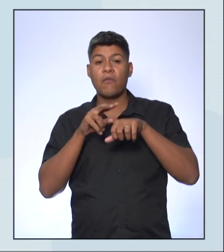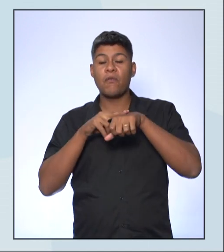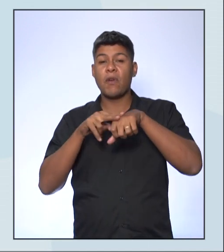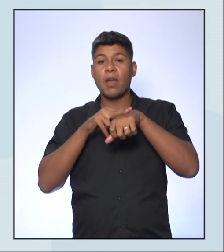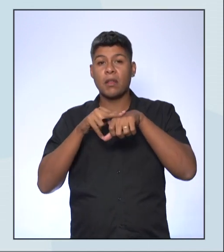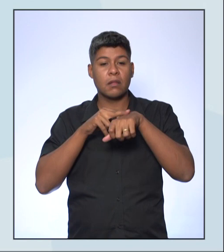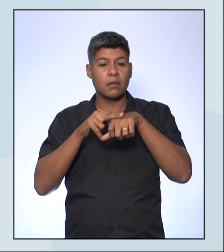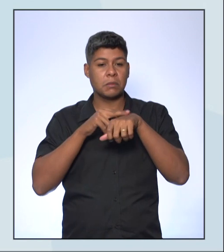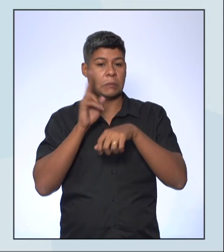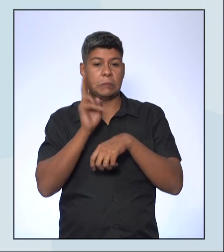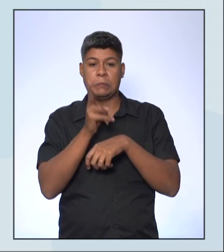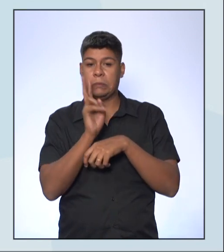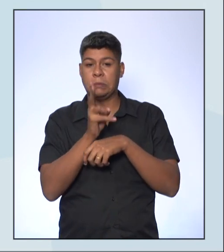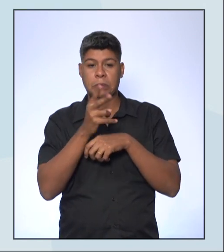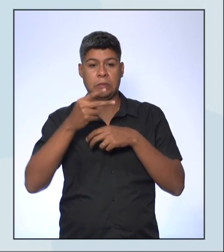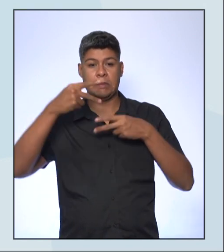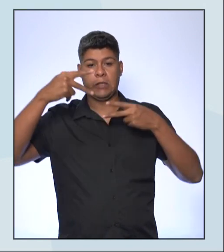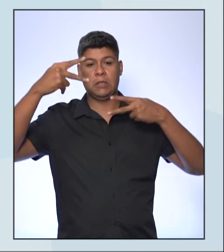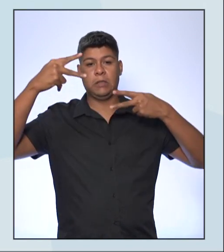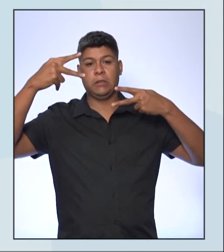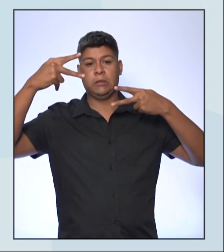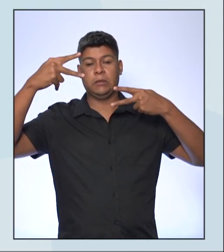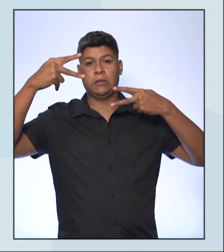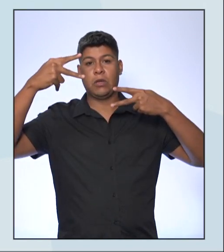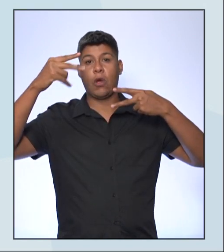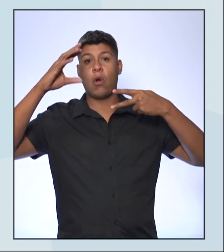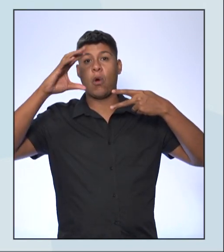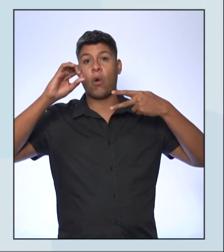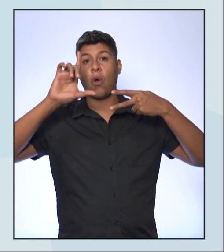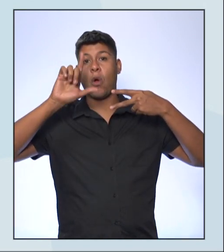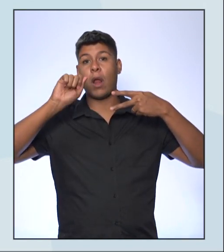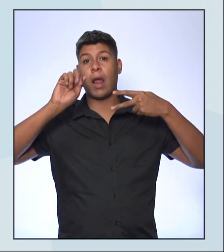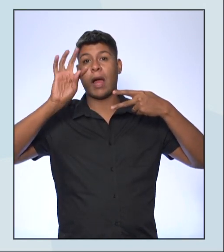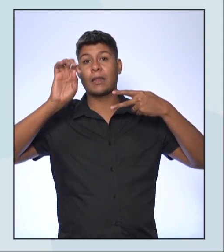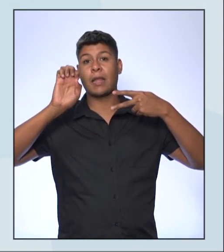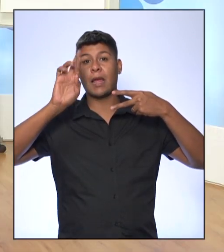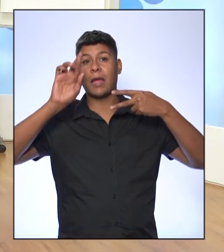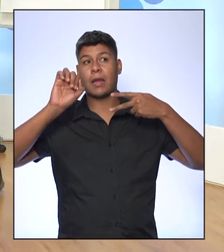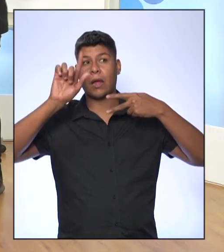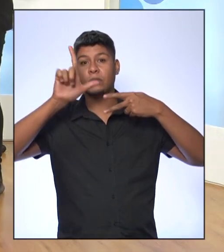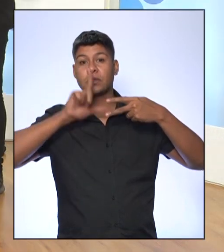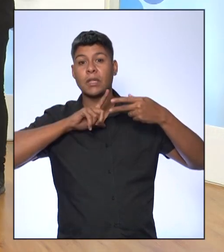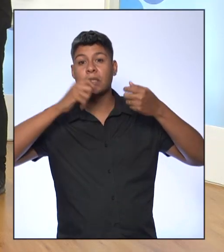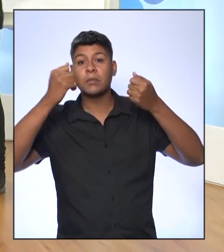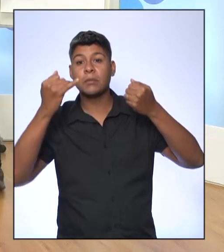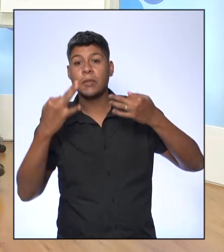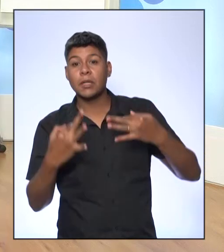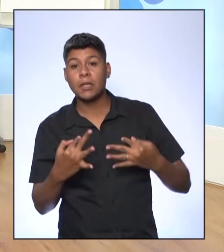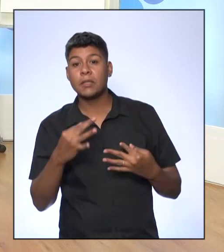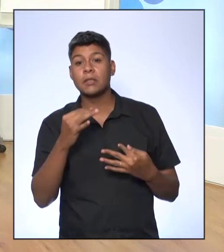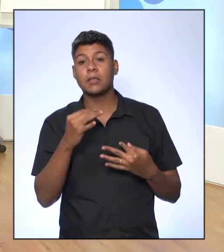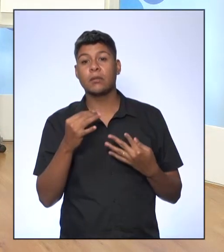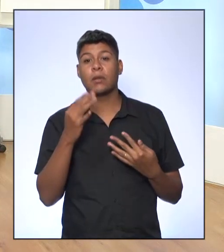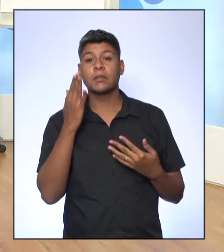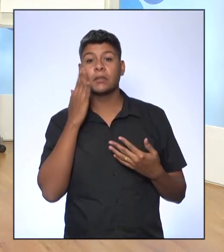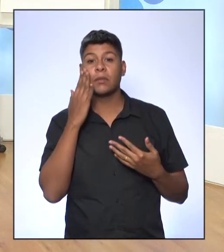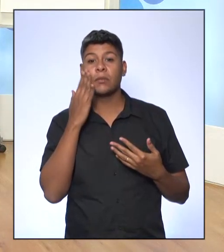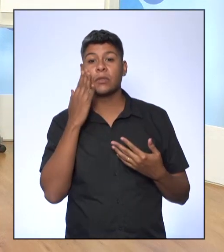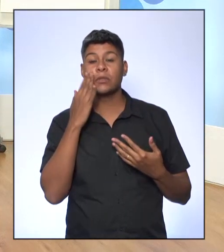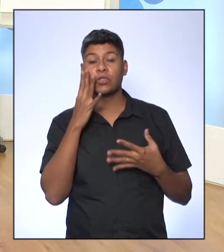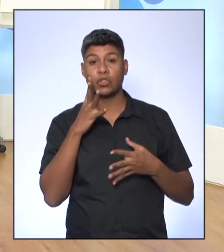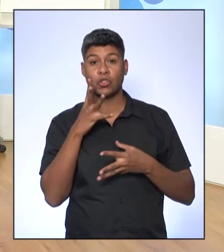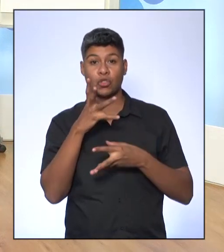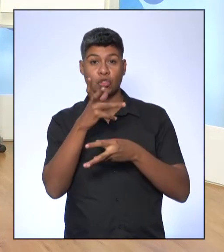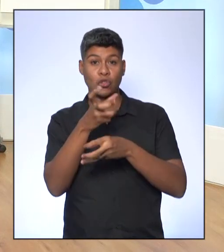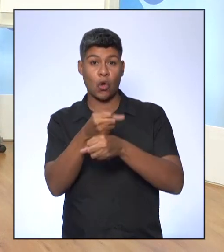mesmo. Colaterais. Colaterais. Mas tem uma definição de colateral, não tem, Rafa? Tem sim. Se Qual ele é que é a colateral, definição? a soma dos seus ângulos